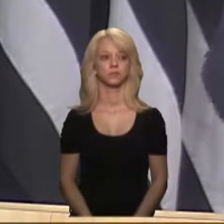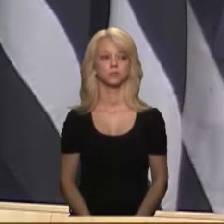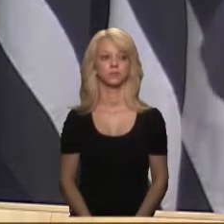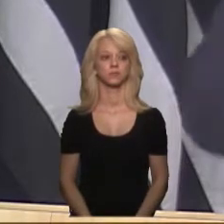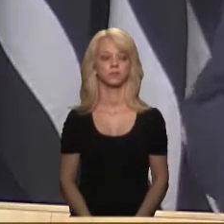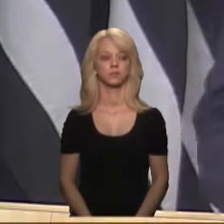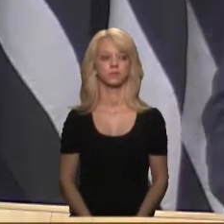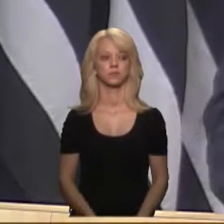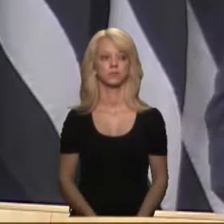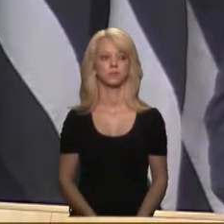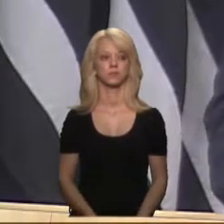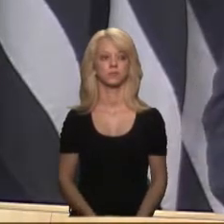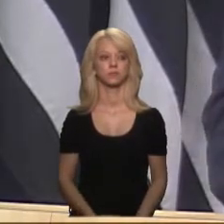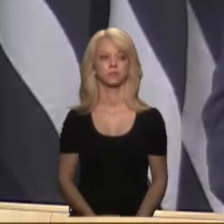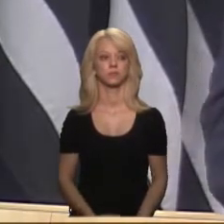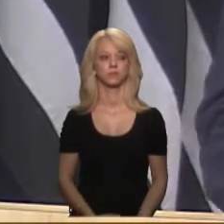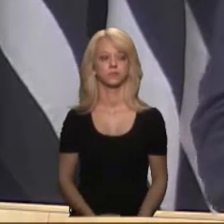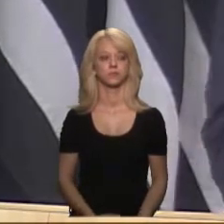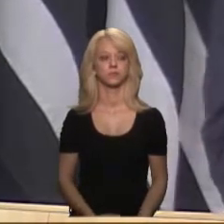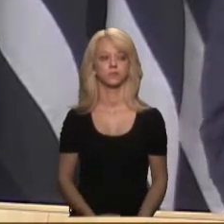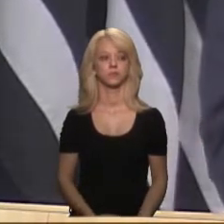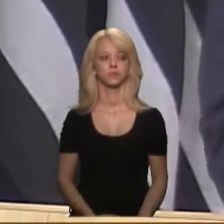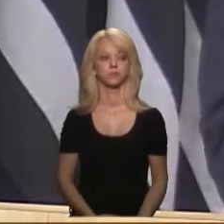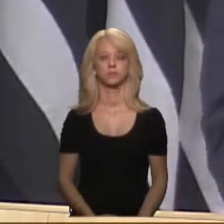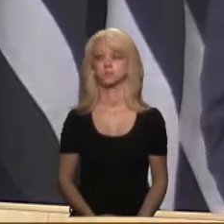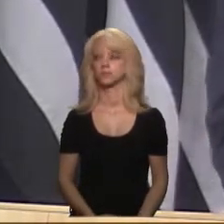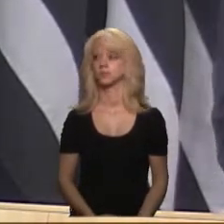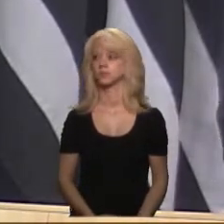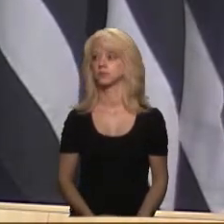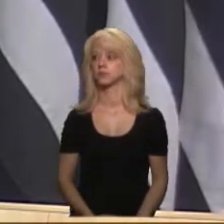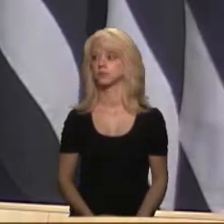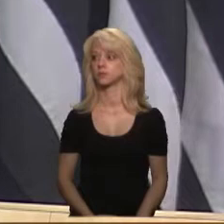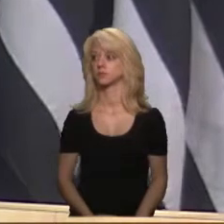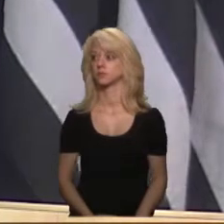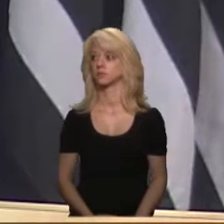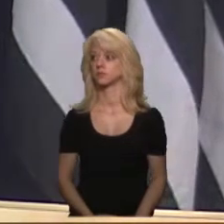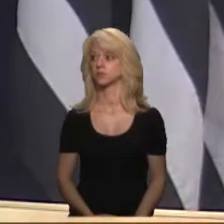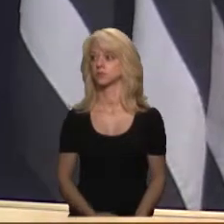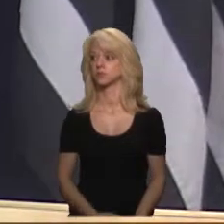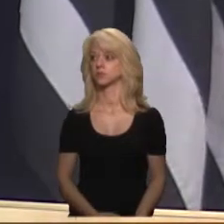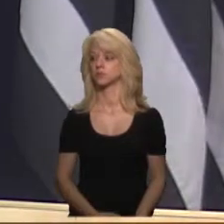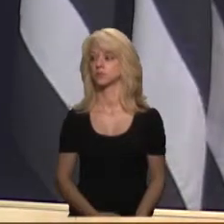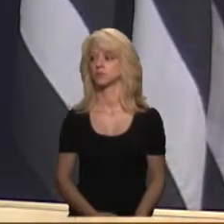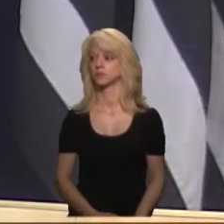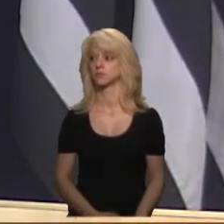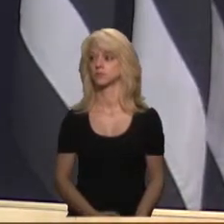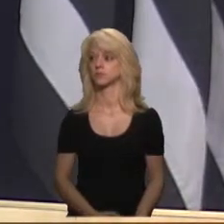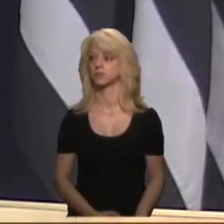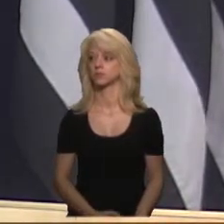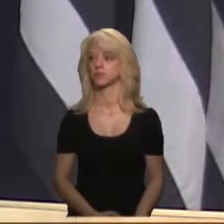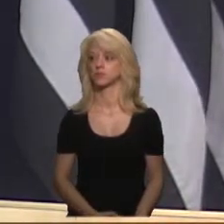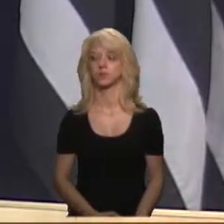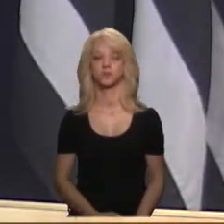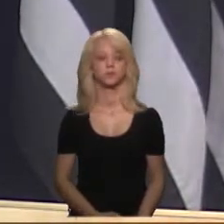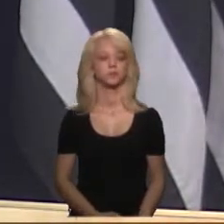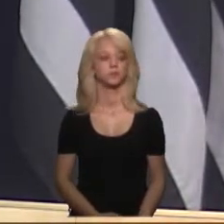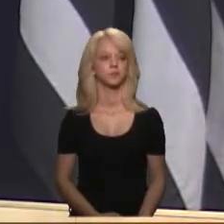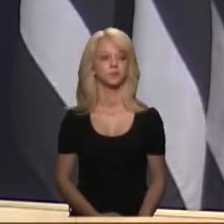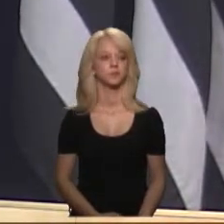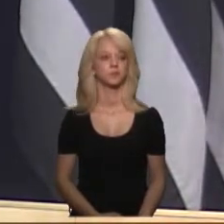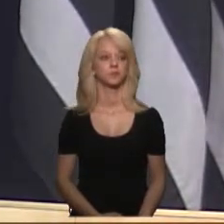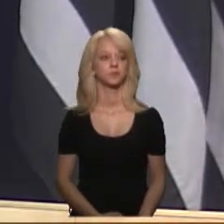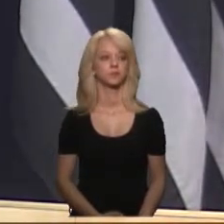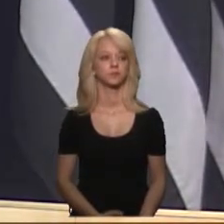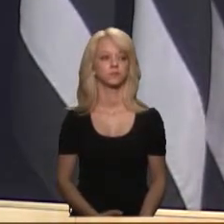me curvar a sabedoria e a experiência do vereador Luizinho nessa questão. Nós temos, e a gente se prepara para uma pauta. Eu vejo aqui,